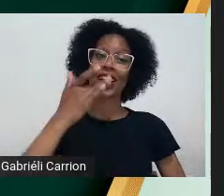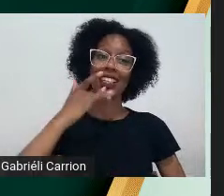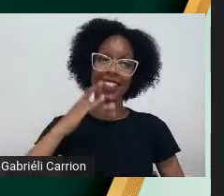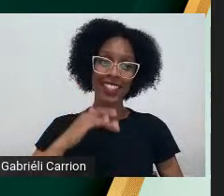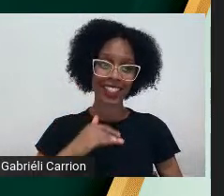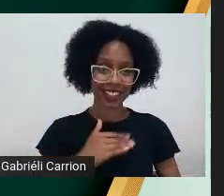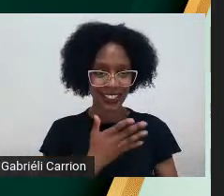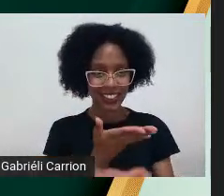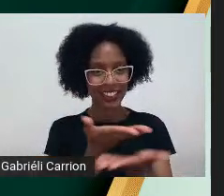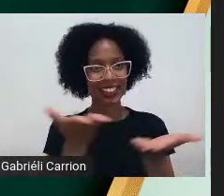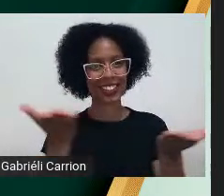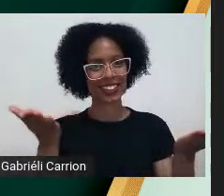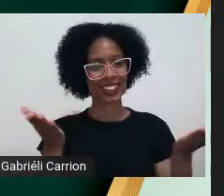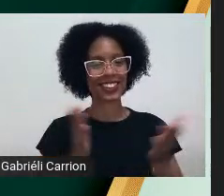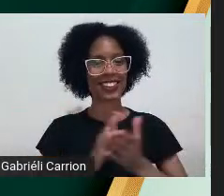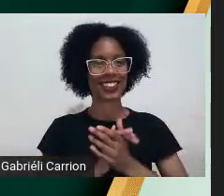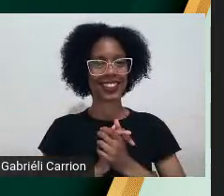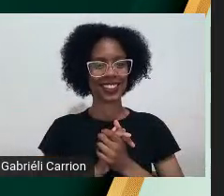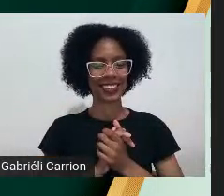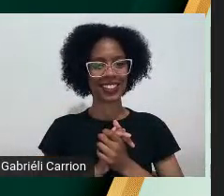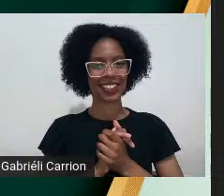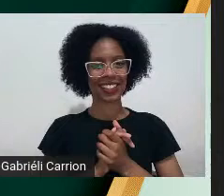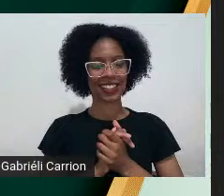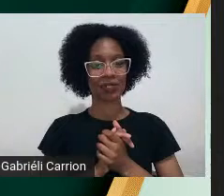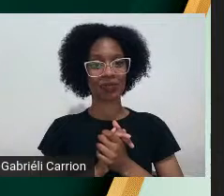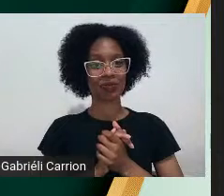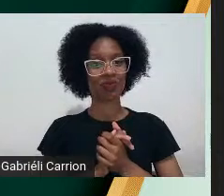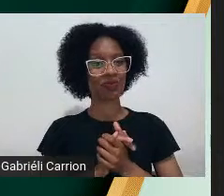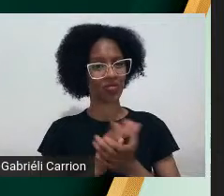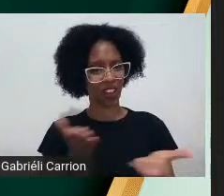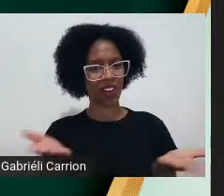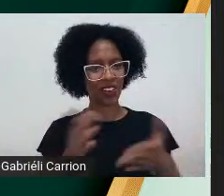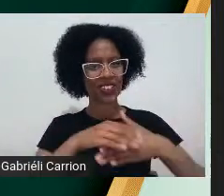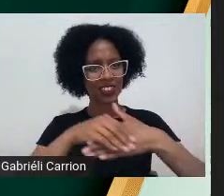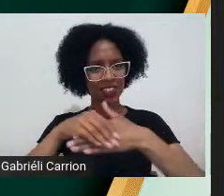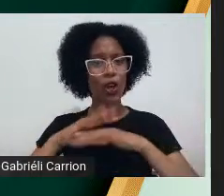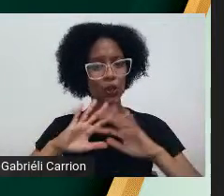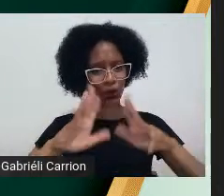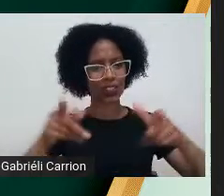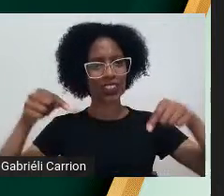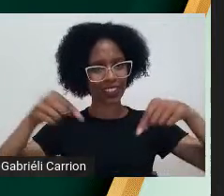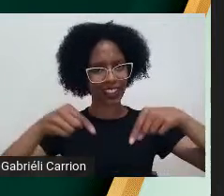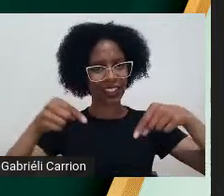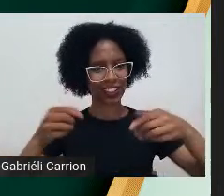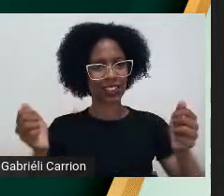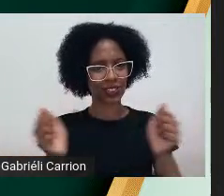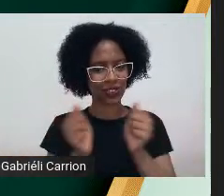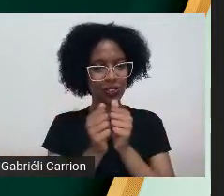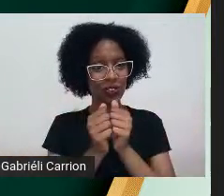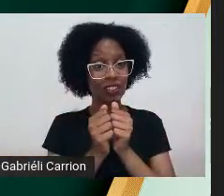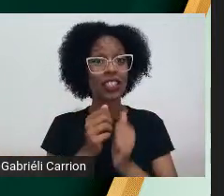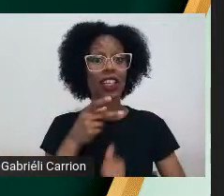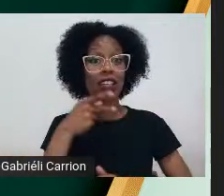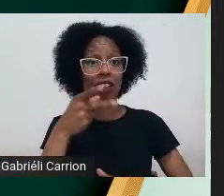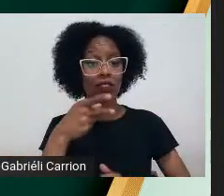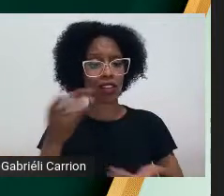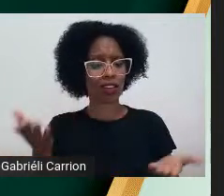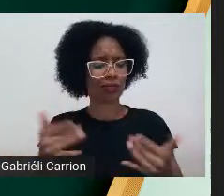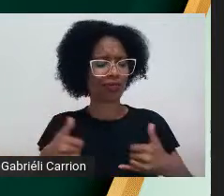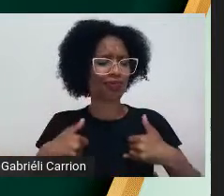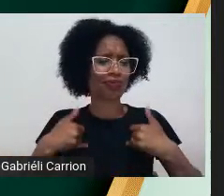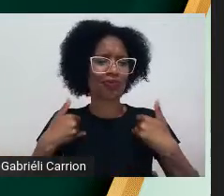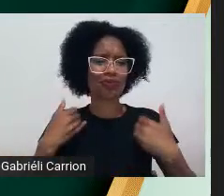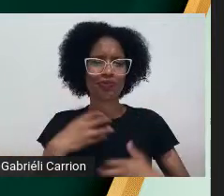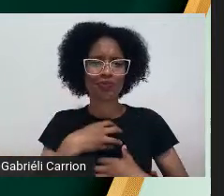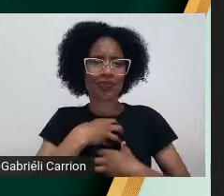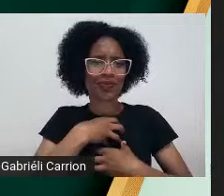Boa tarde a todas e todos. Quero saudar todos que estão aqui, dizer que é uma honra, né,